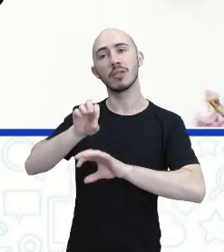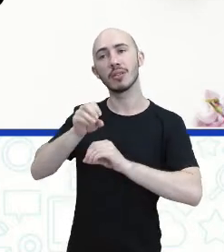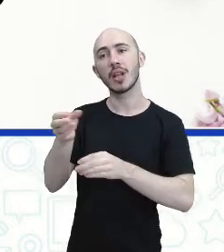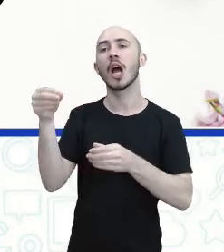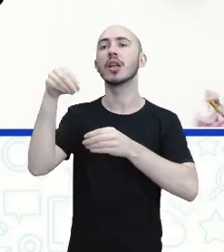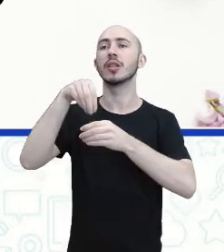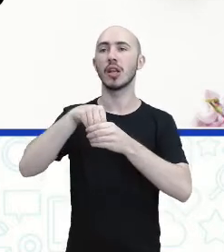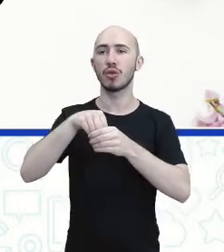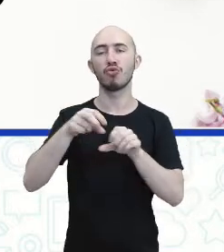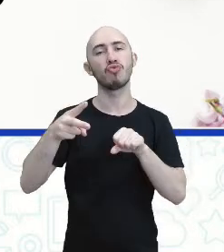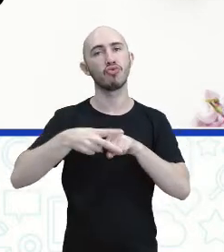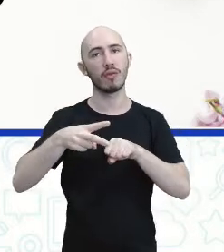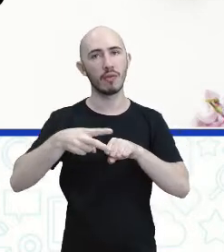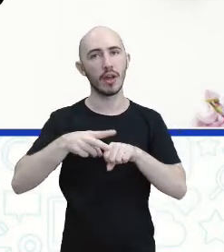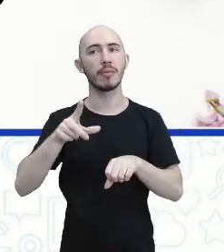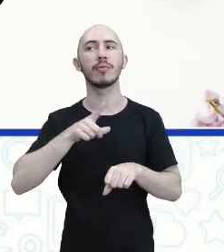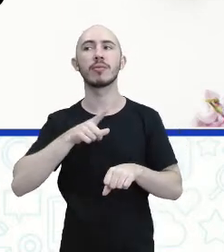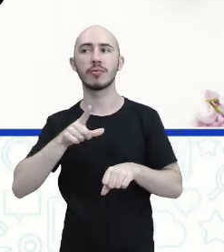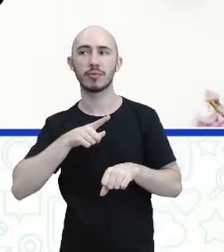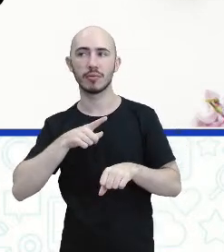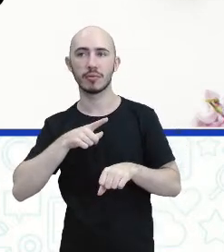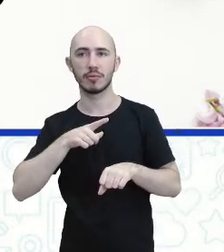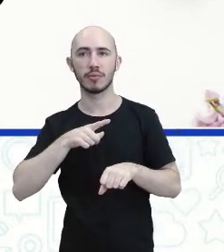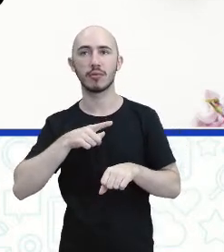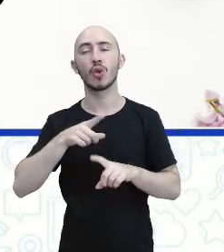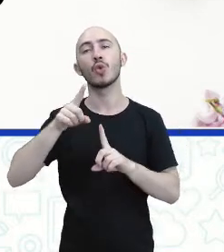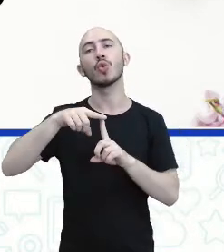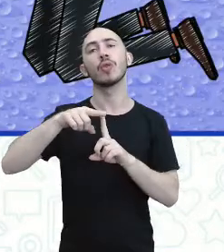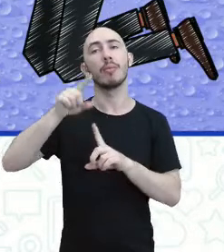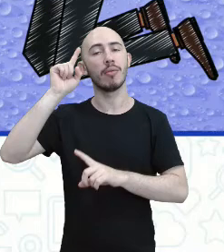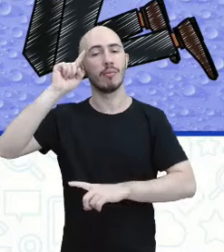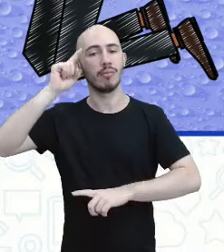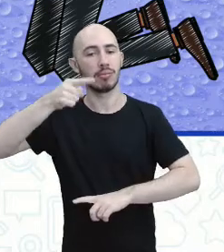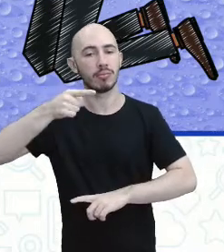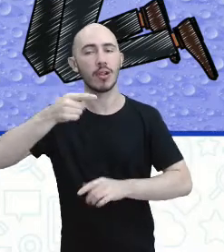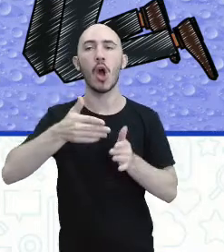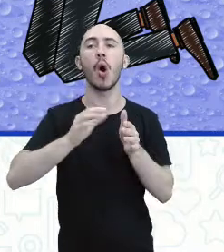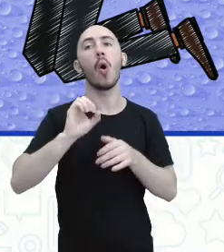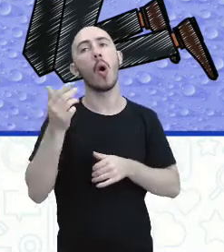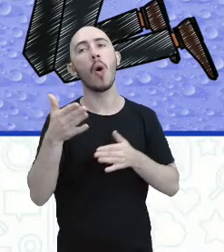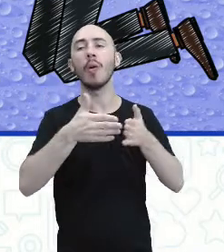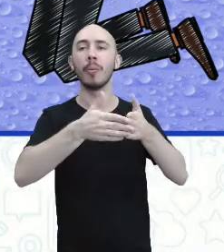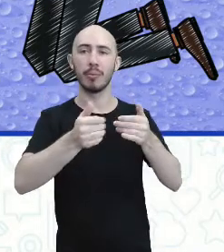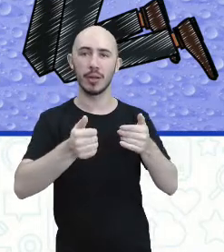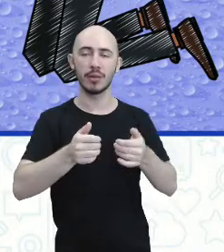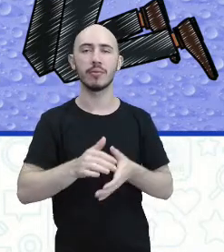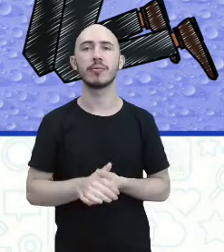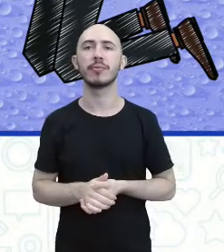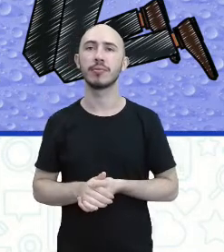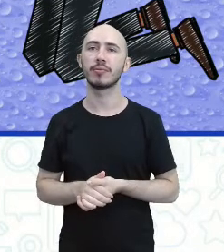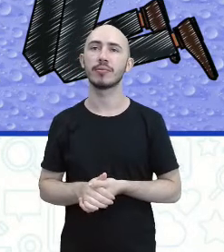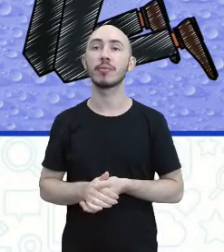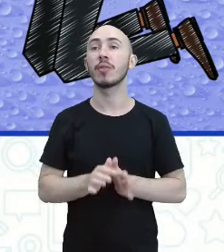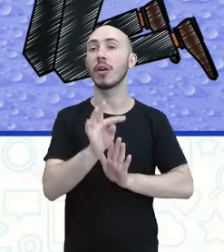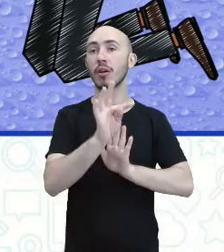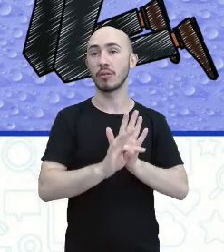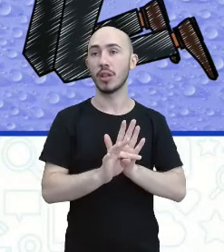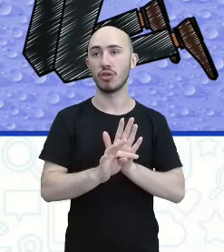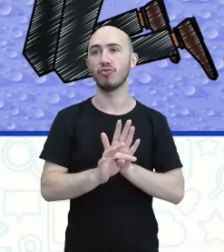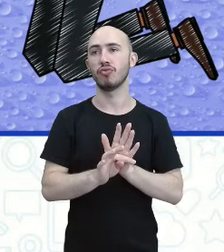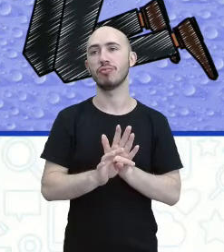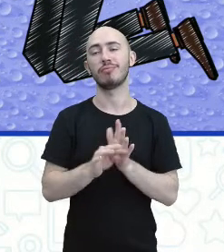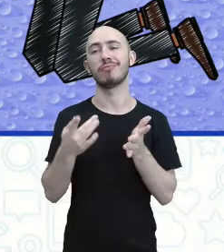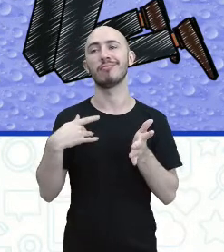no verbo no imperativo, tá? Desse modo, um texto injuntivo que faz